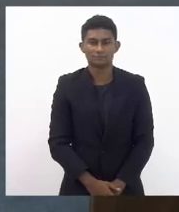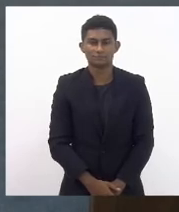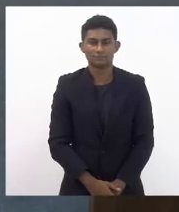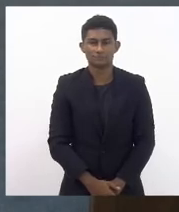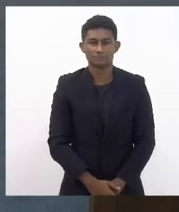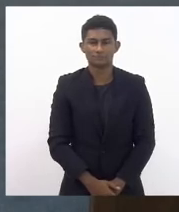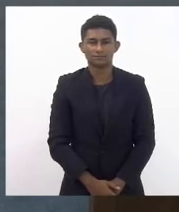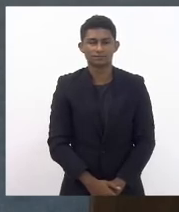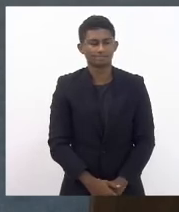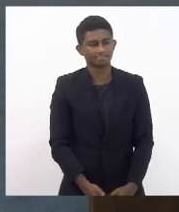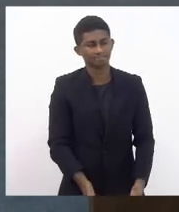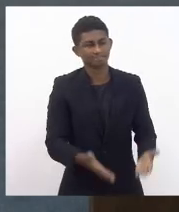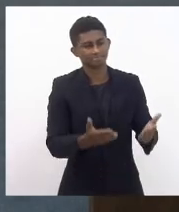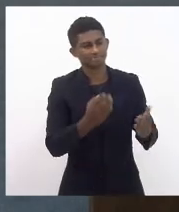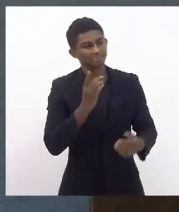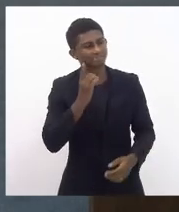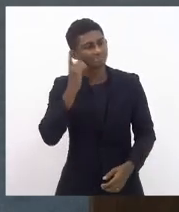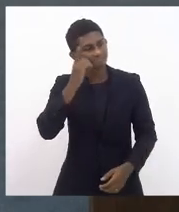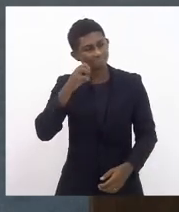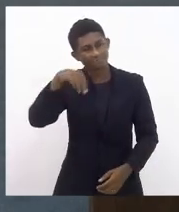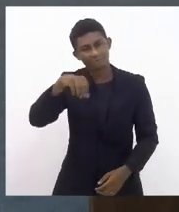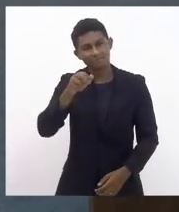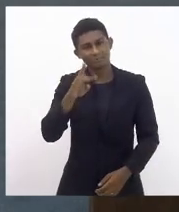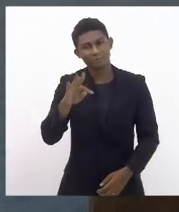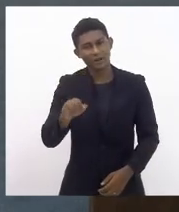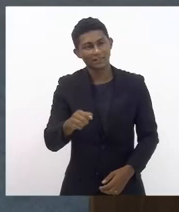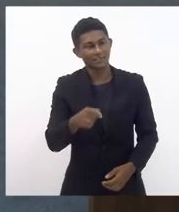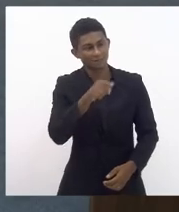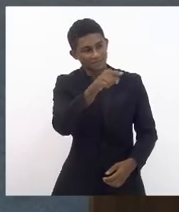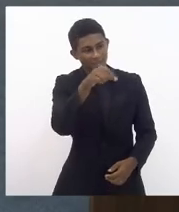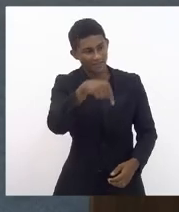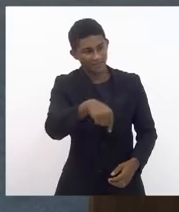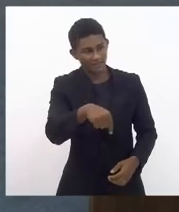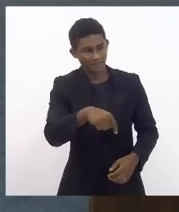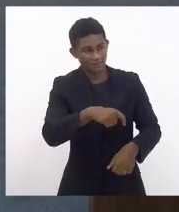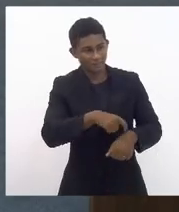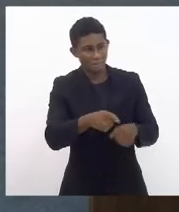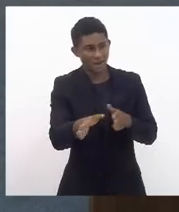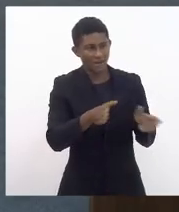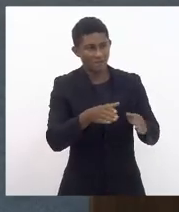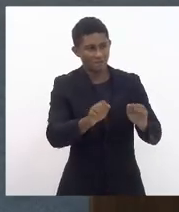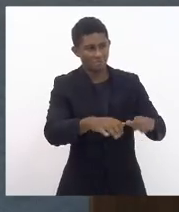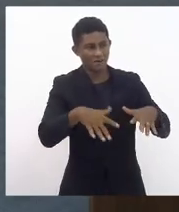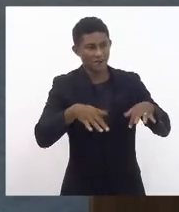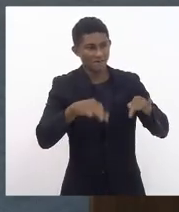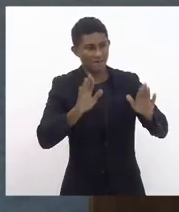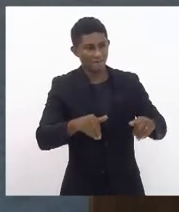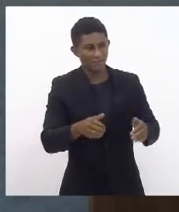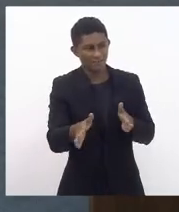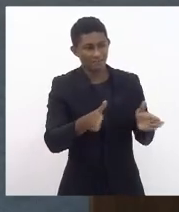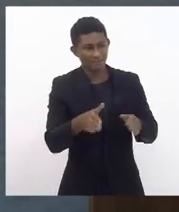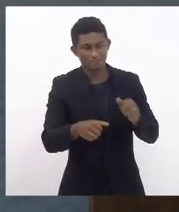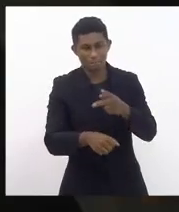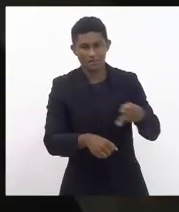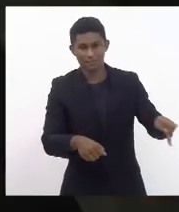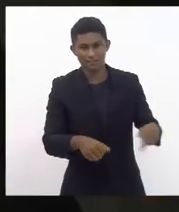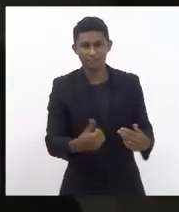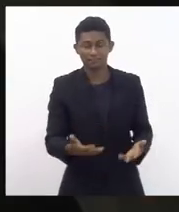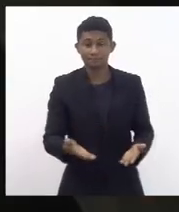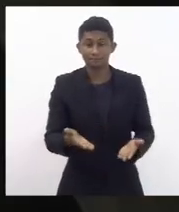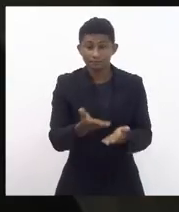a deputada Martha Rocha que Preside o expediente final deputadas e deputados